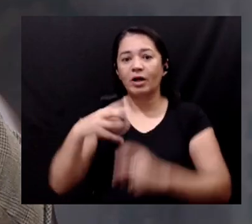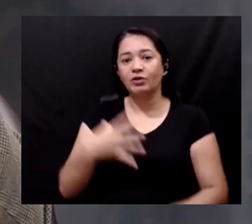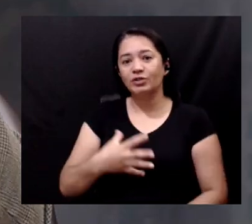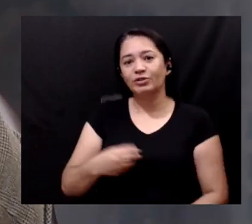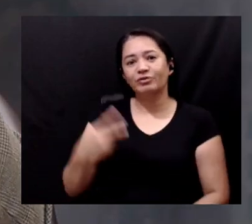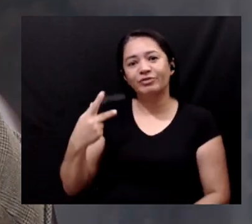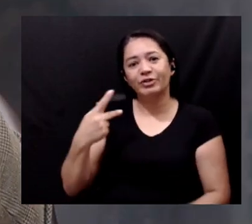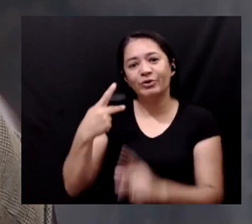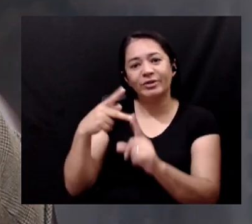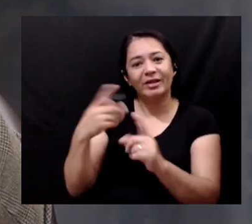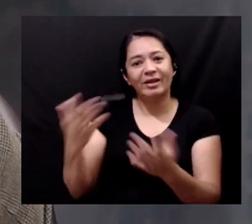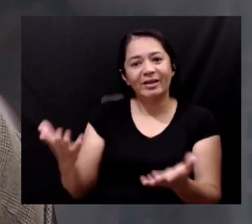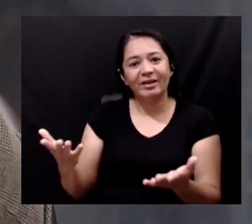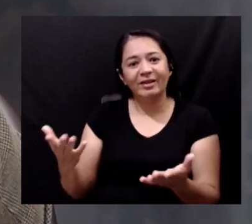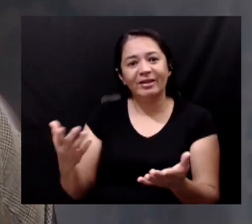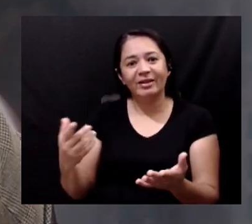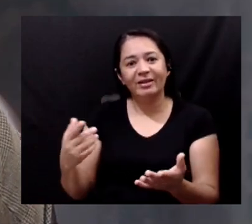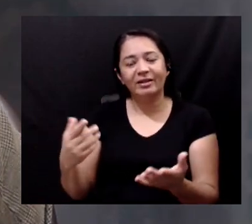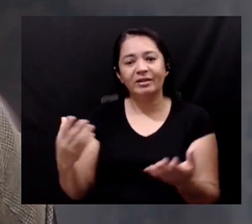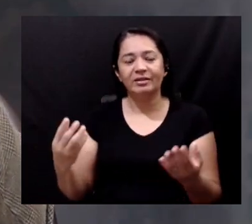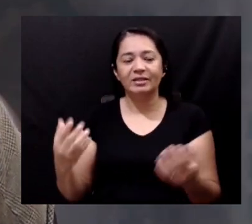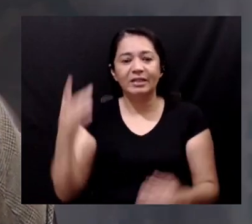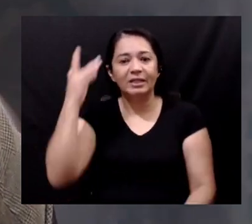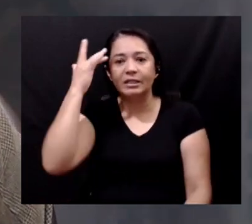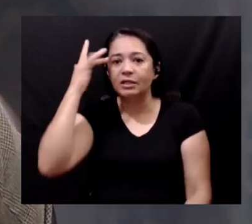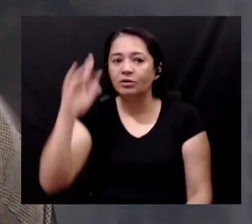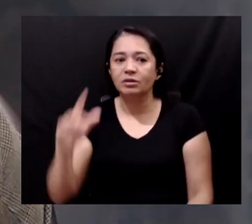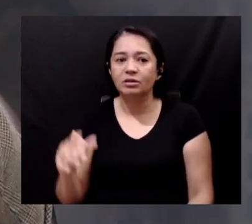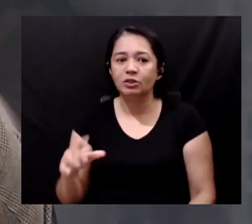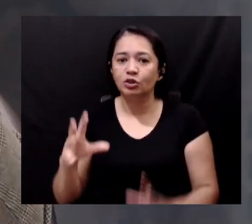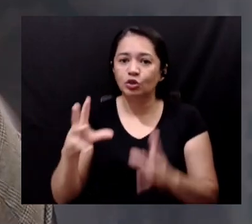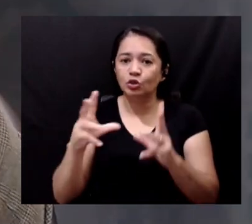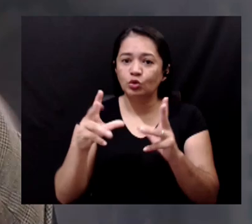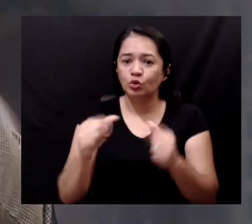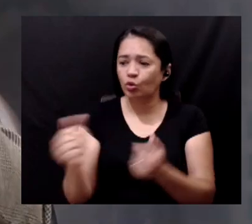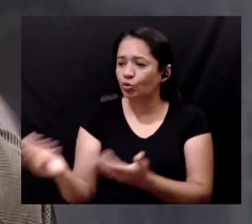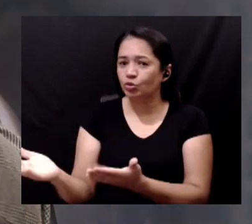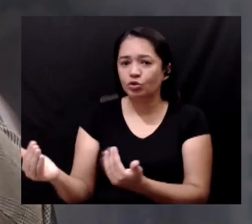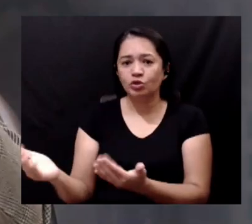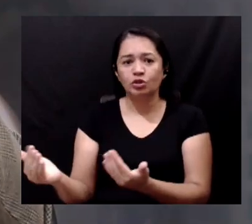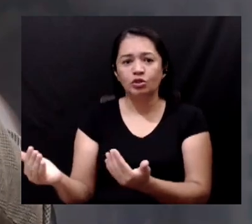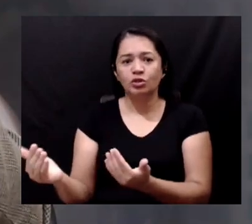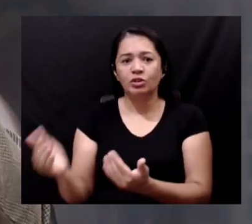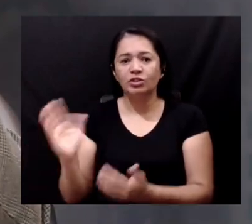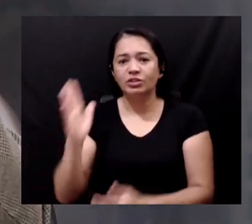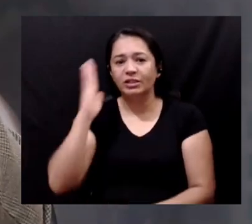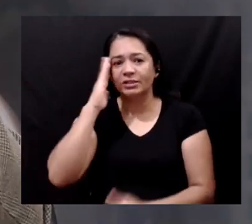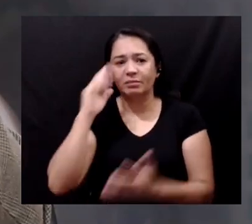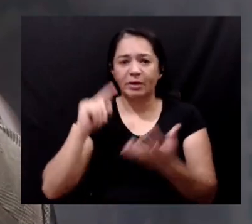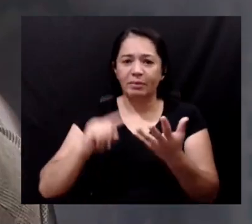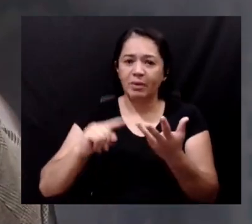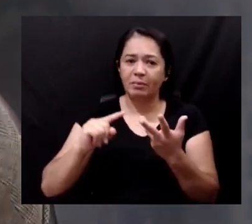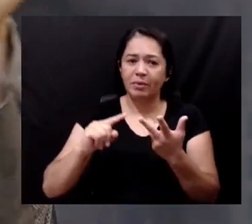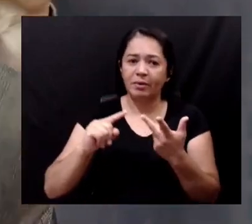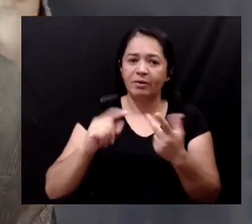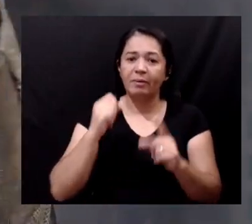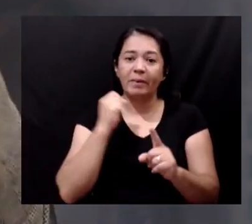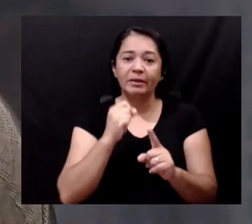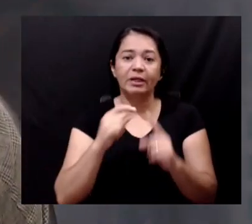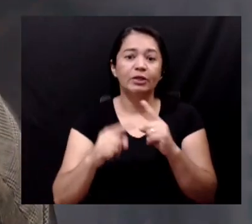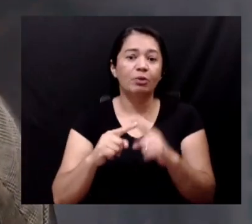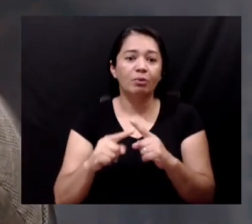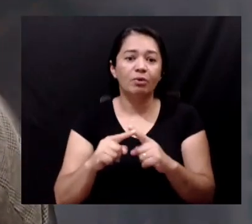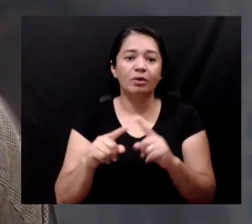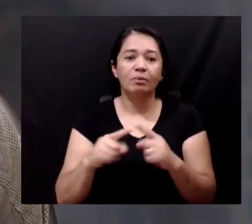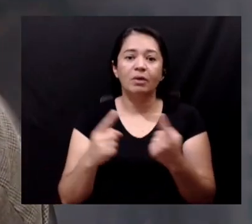nem imaginava né, que, ele nem né. imagina, quer dizer, todos os jovens, todos os adolescentes já sabiam quem tinha matado, por Uhum, quê, e o adulto estava